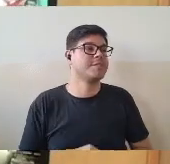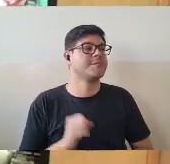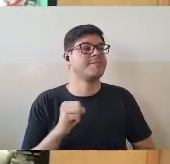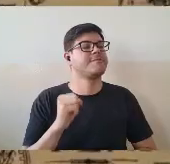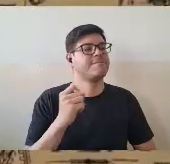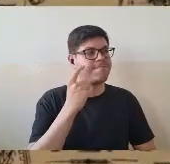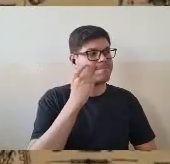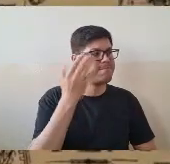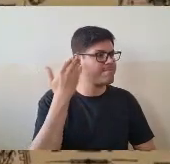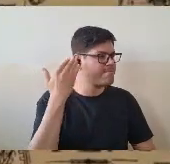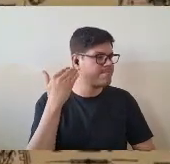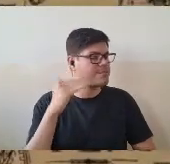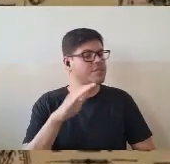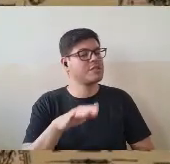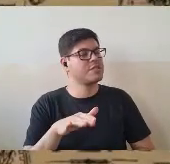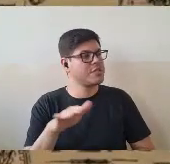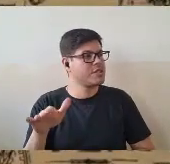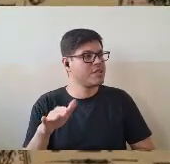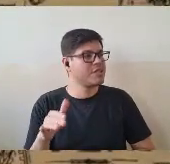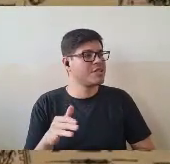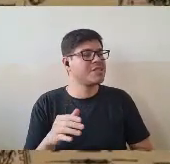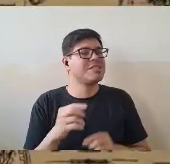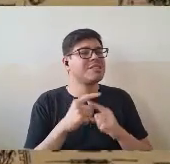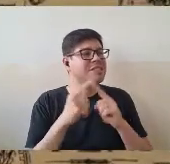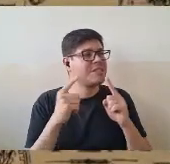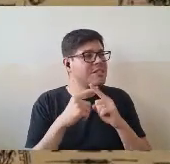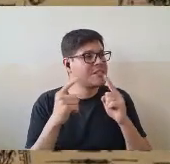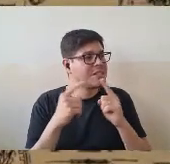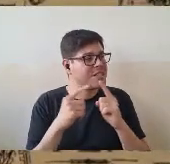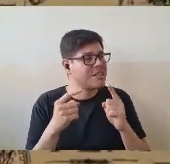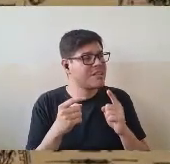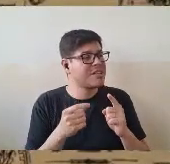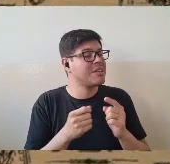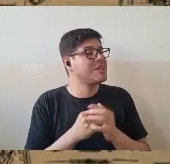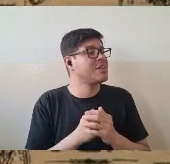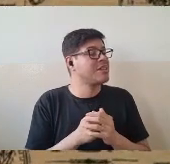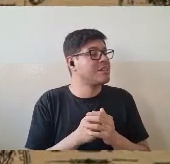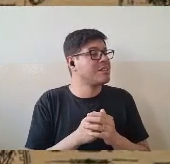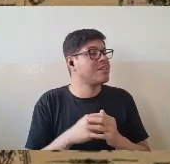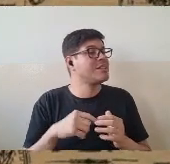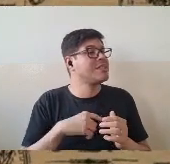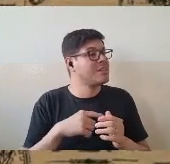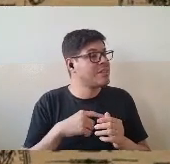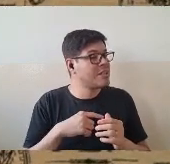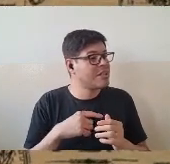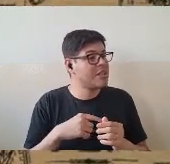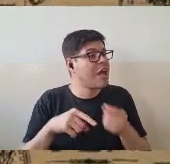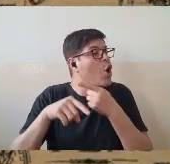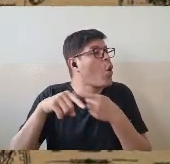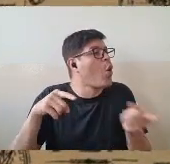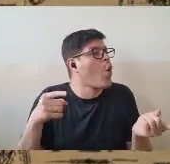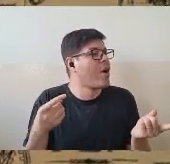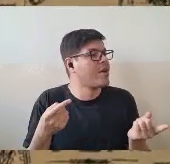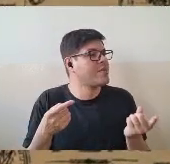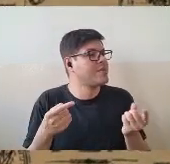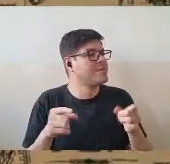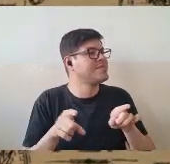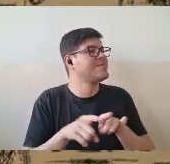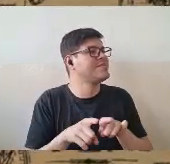consultório, como eu faço o exame geral, a criança estava com essa parte do brinco dentro